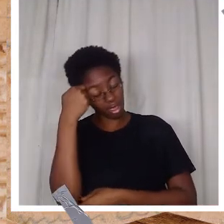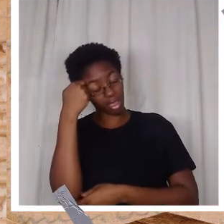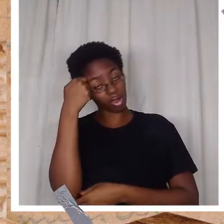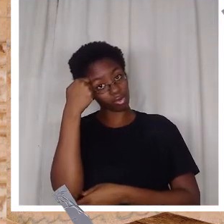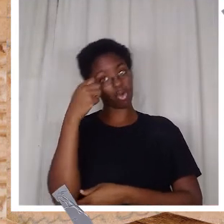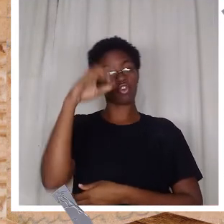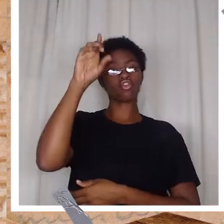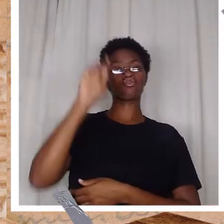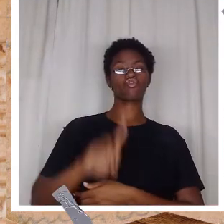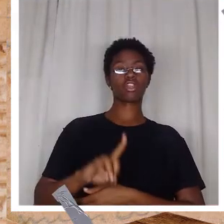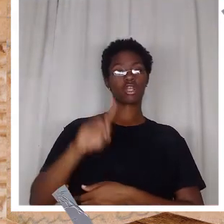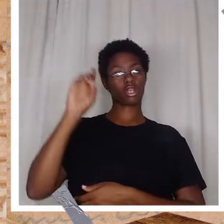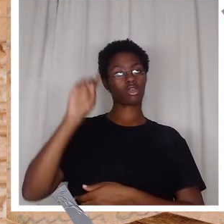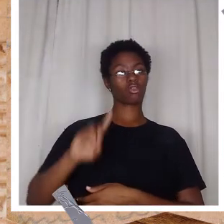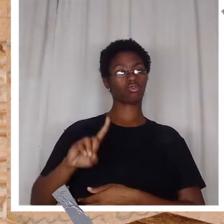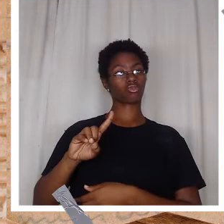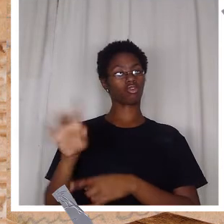dirigir